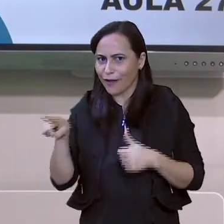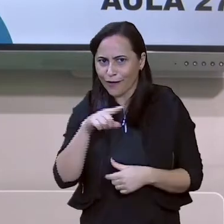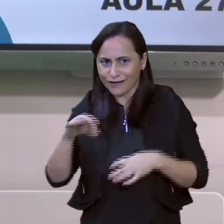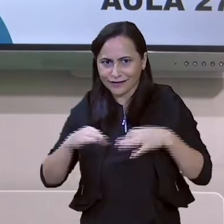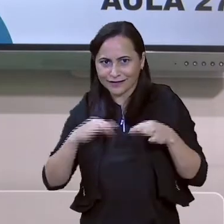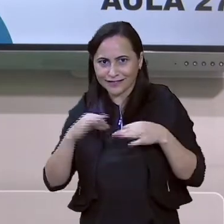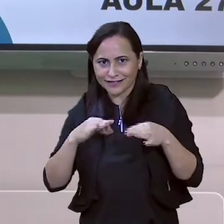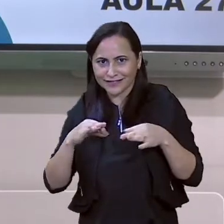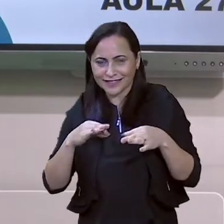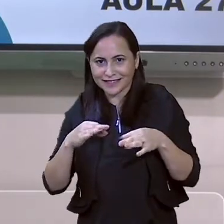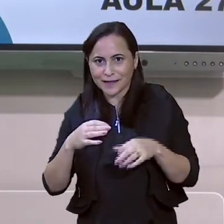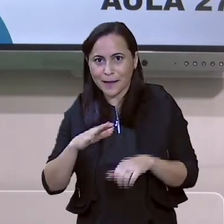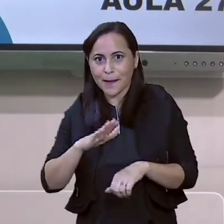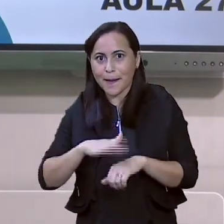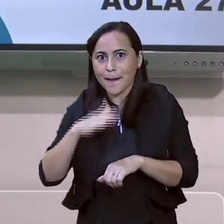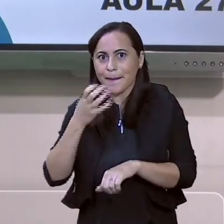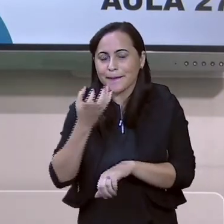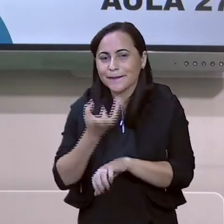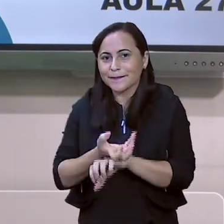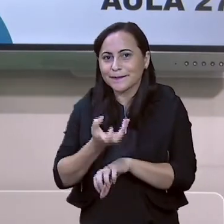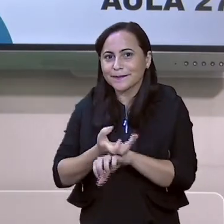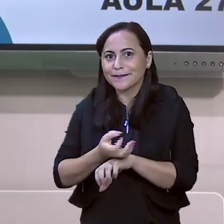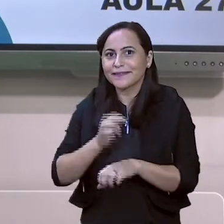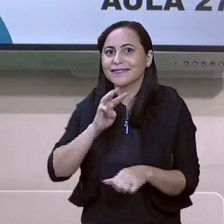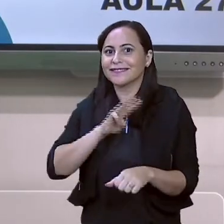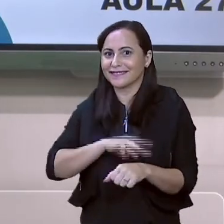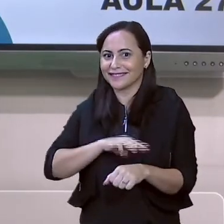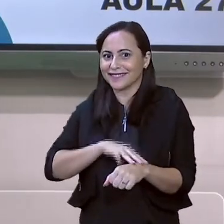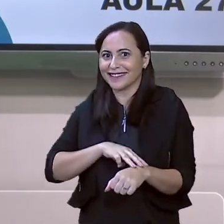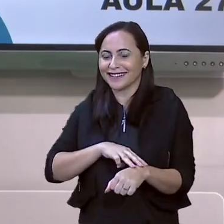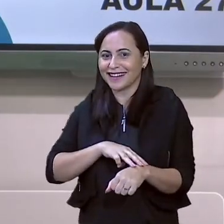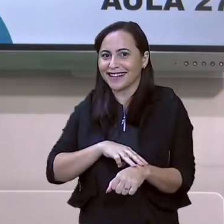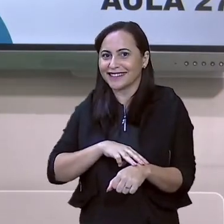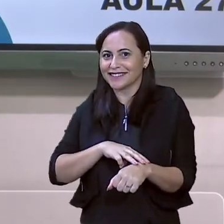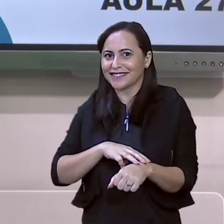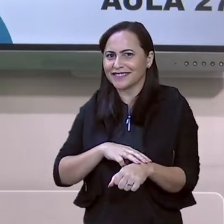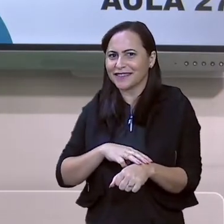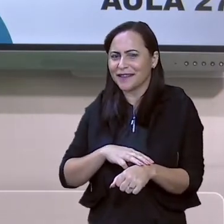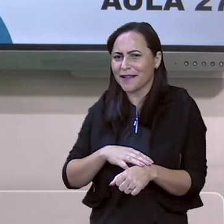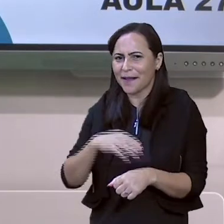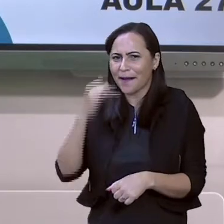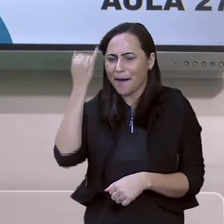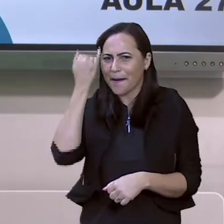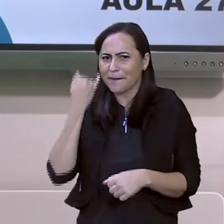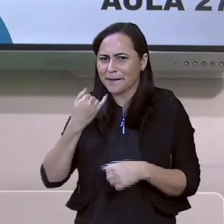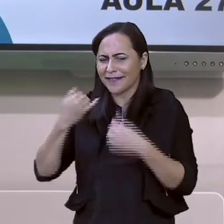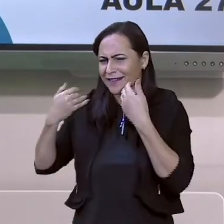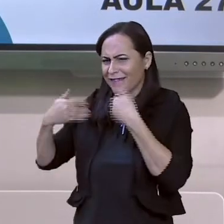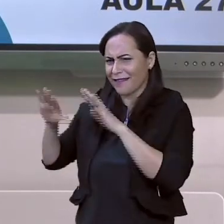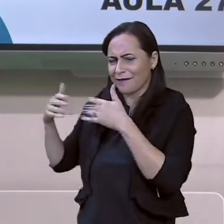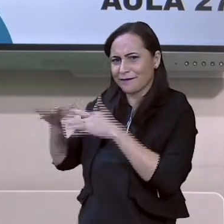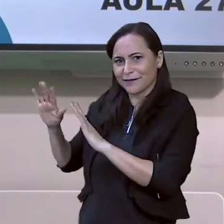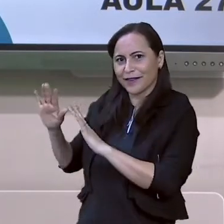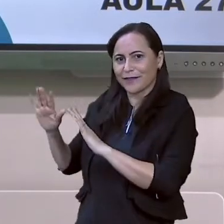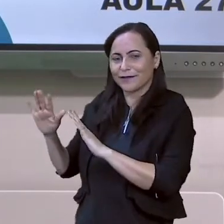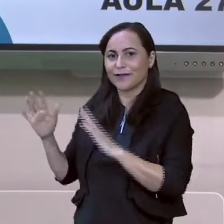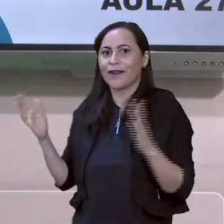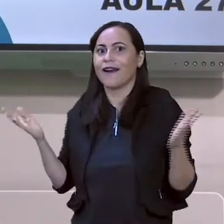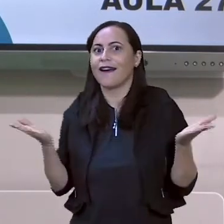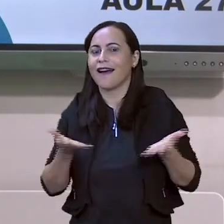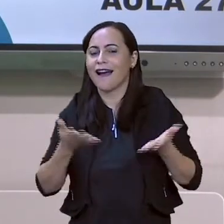de matemática? Isso mesmo, vamos sacudir essa poeira da preguiça aí e vamos colocar o nosso cérebro